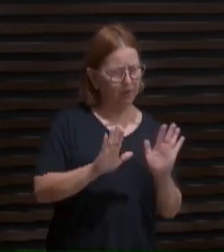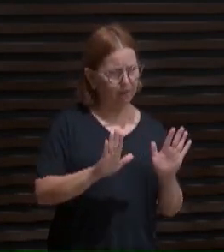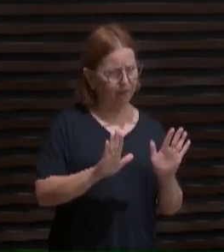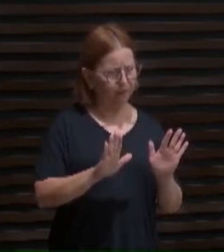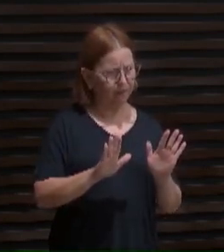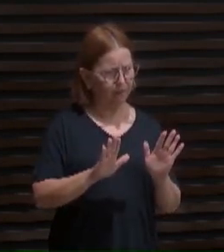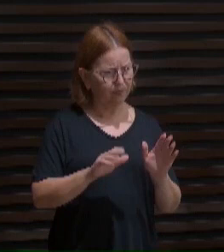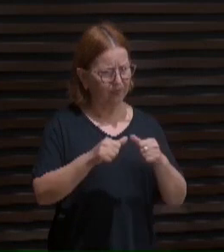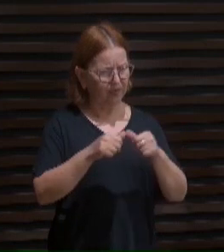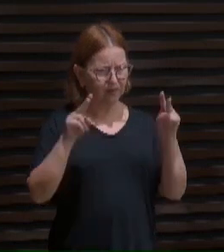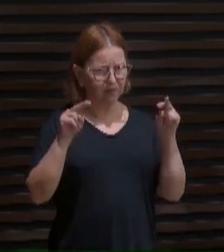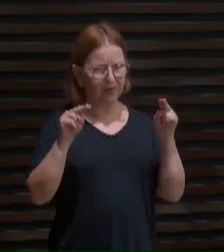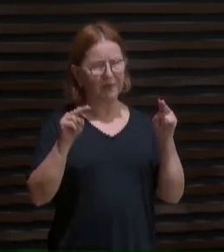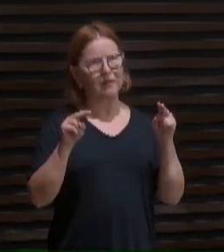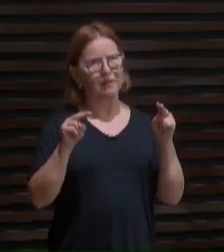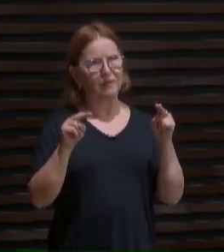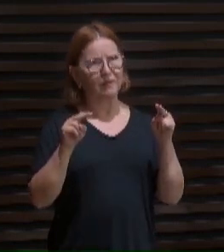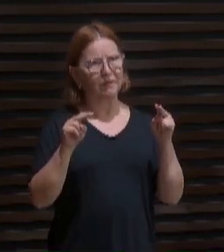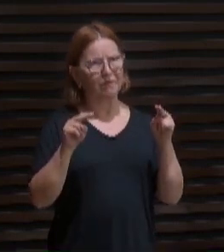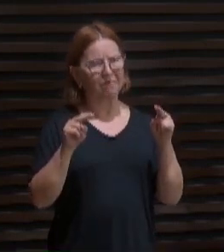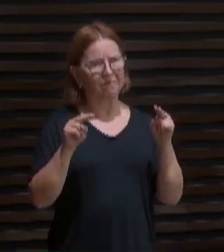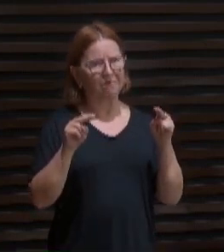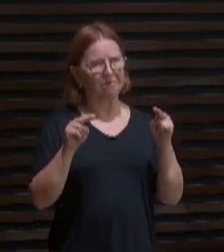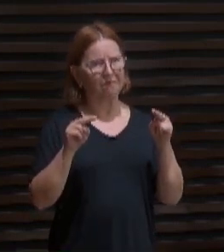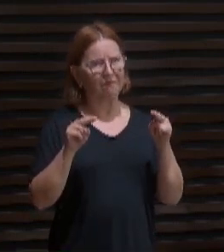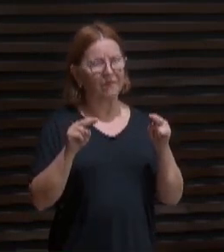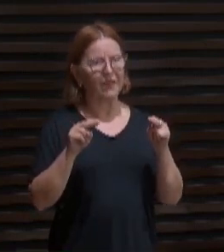numa forma irônica.